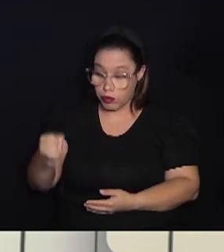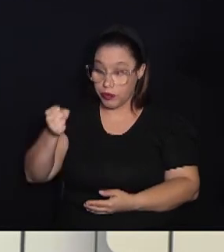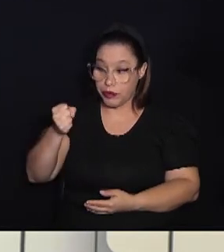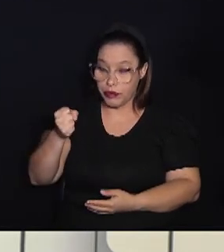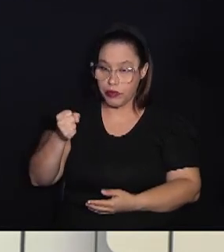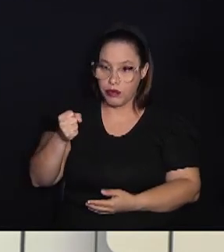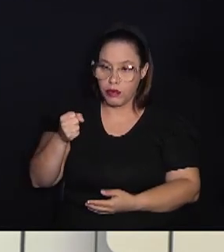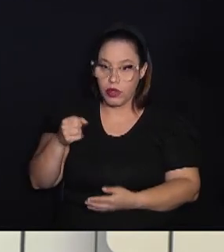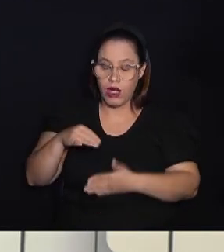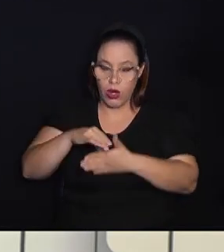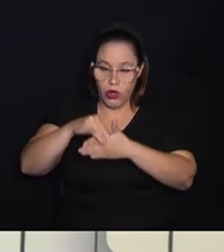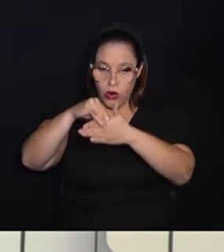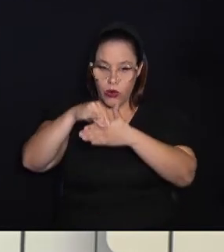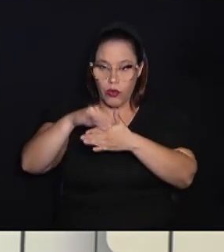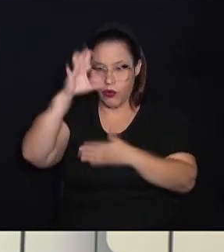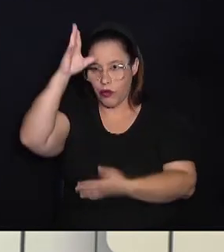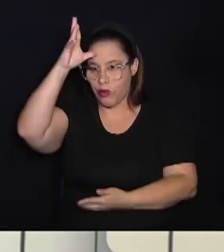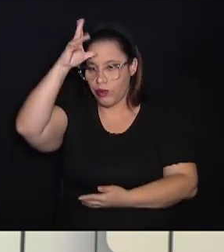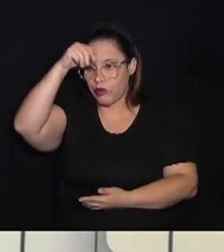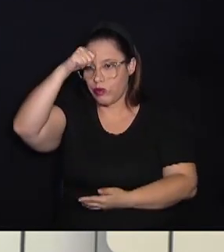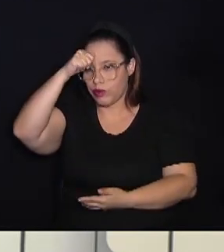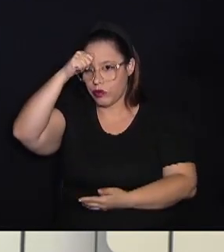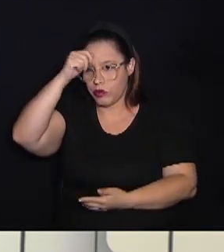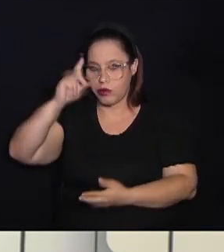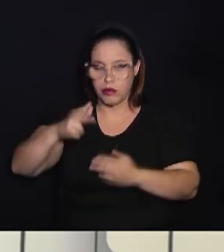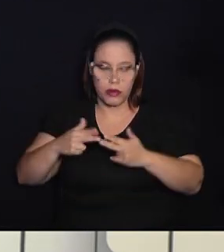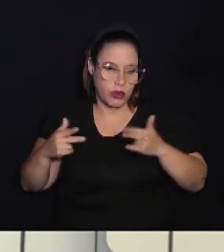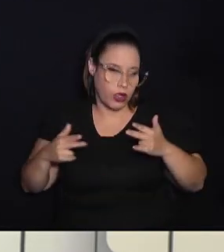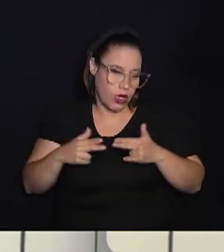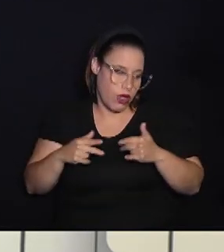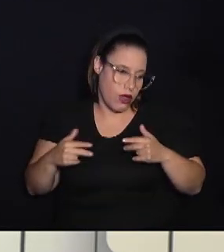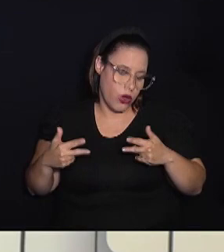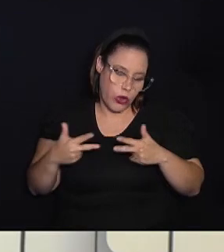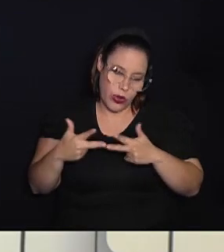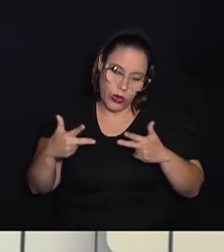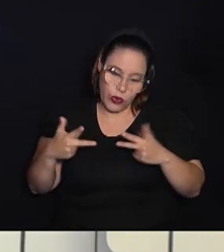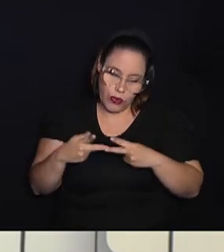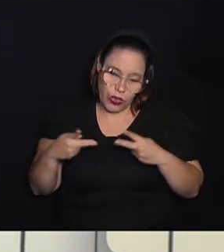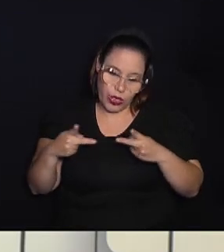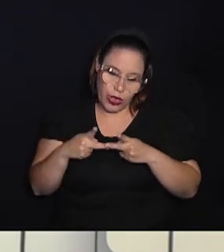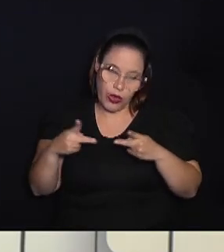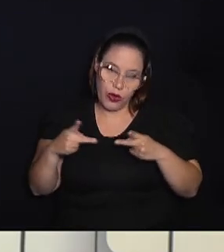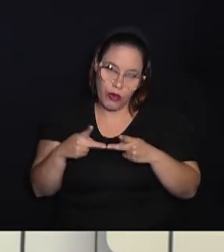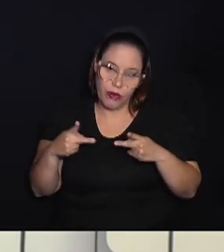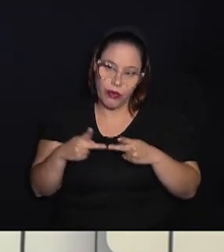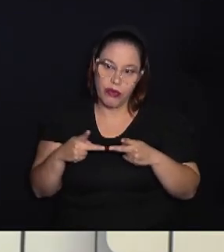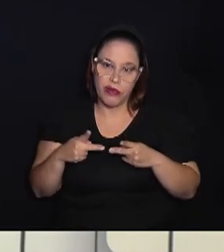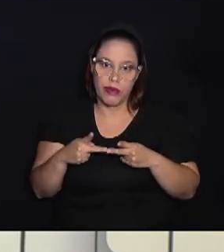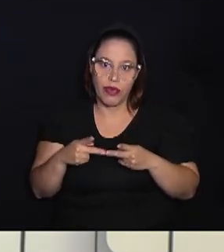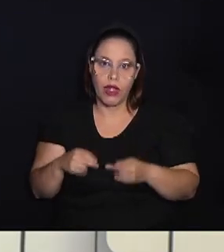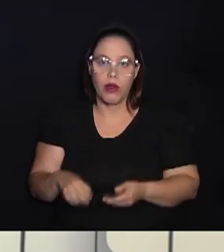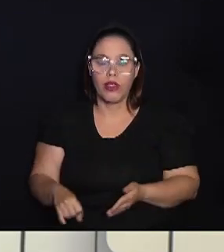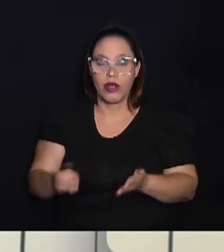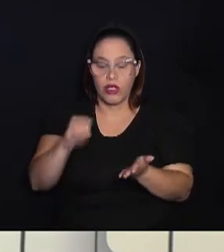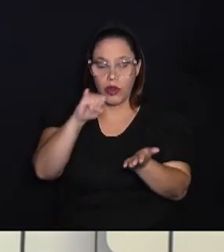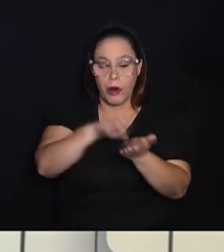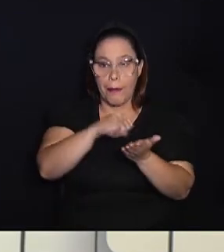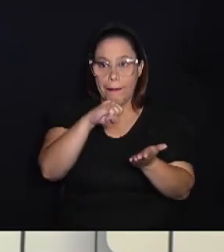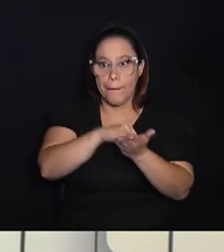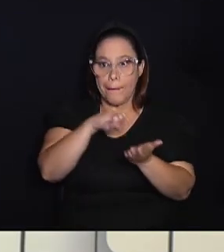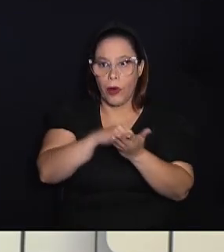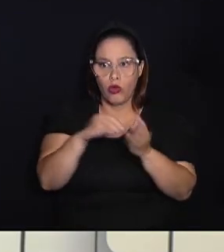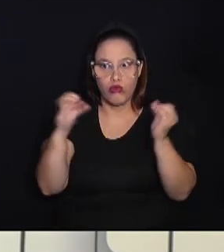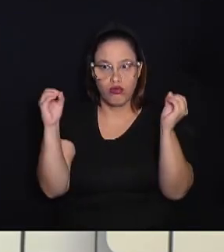a carne, o frango e outras proteínas, para que tenham um imposto zerado. Confira